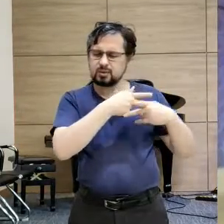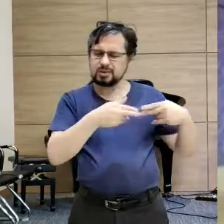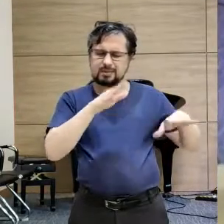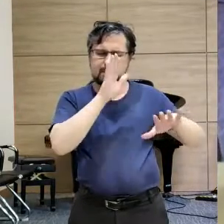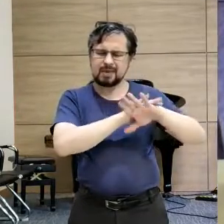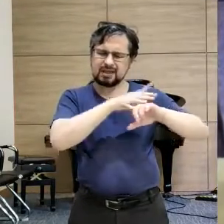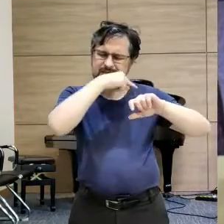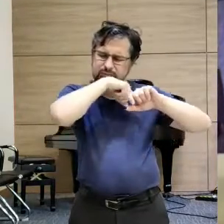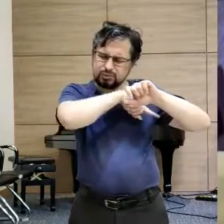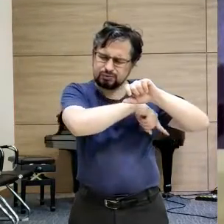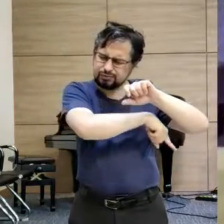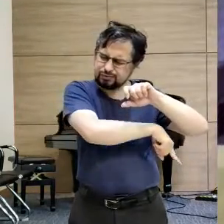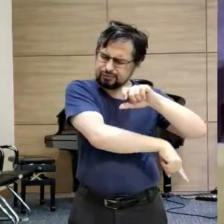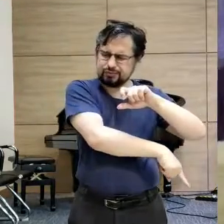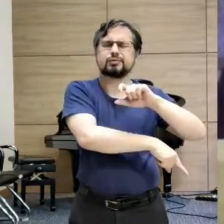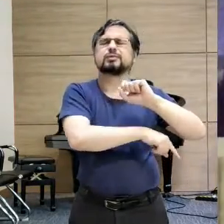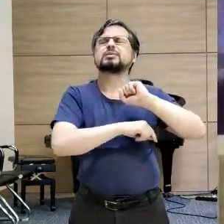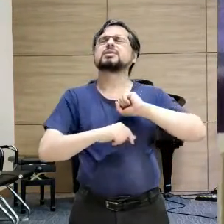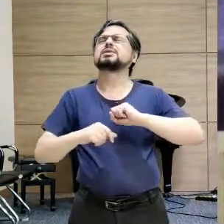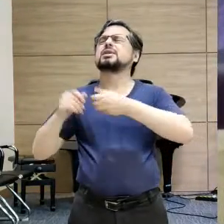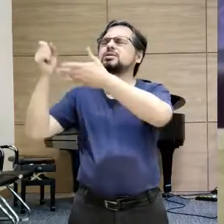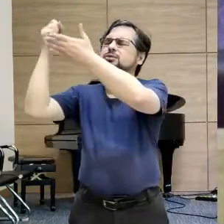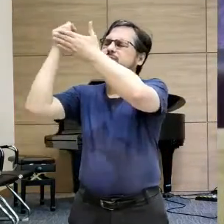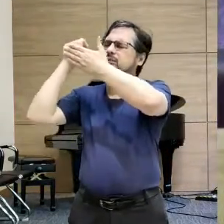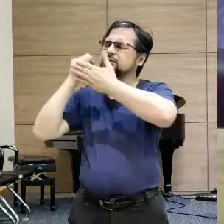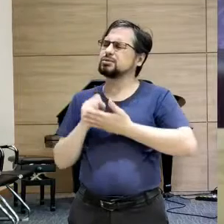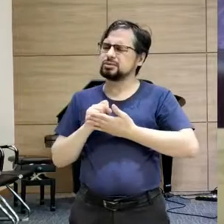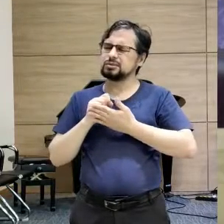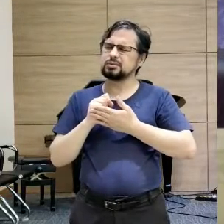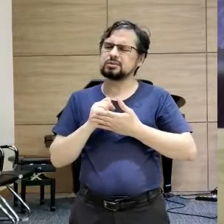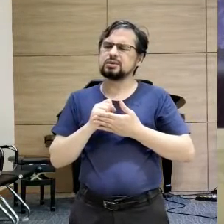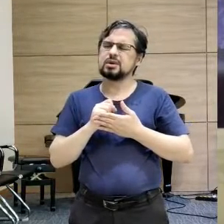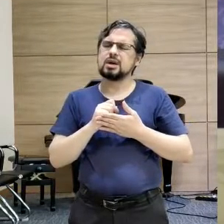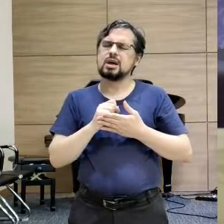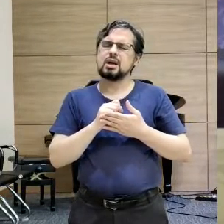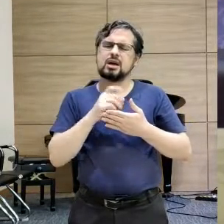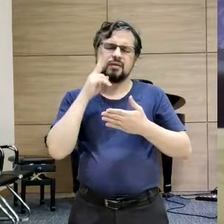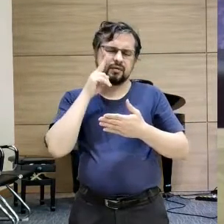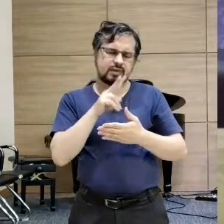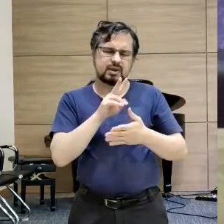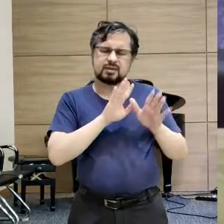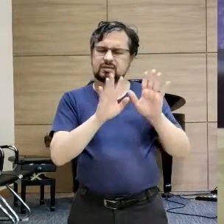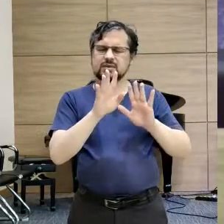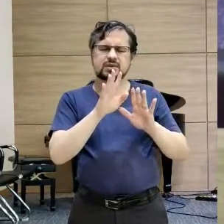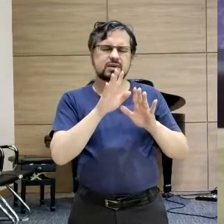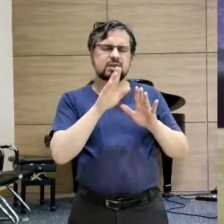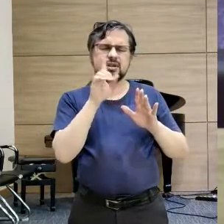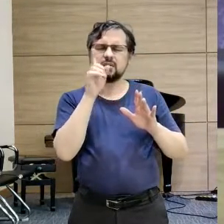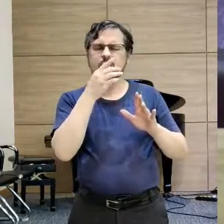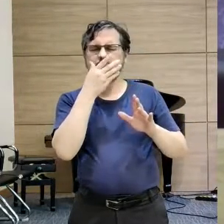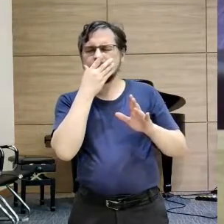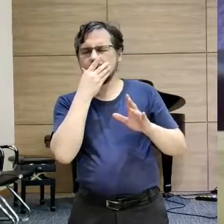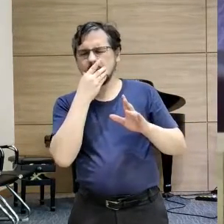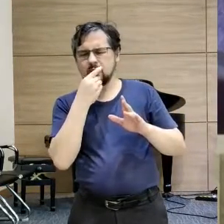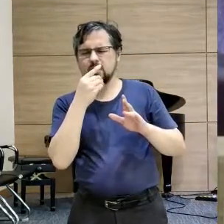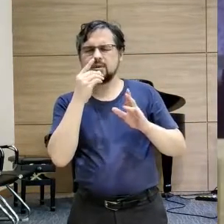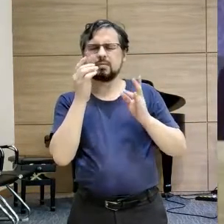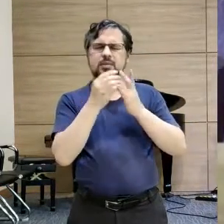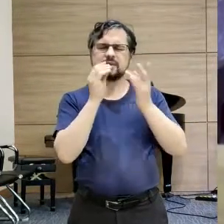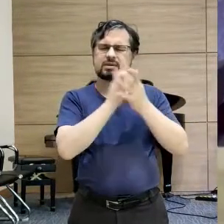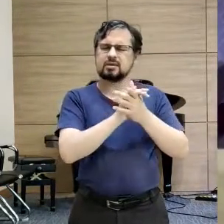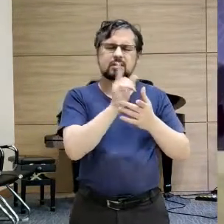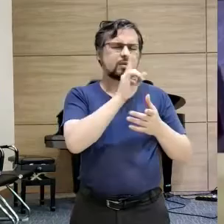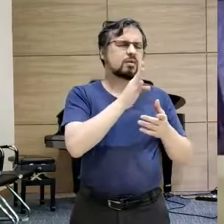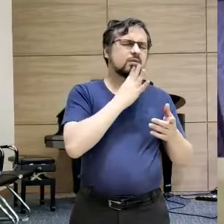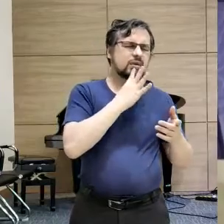escondidas, ajuda a avaliar aquelas áreas que o esposo não conhece na vida da esposa, aquelas áreas que a